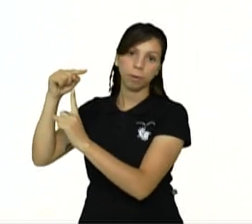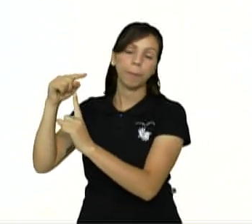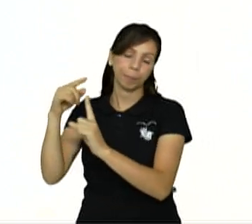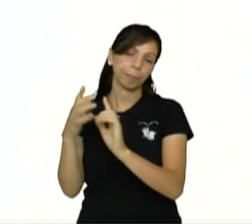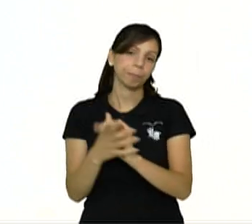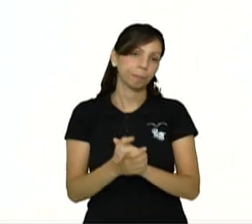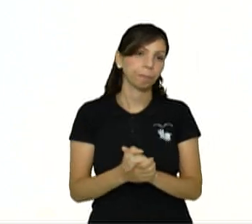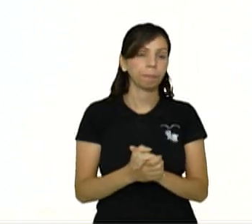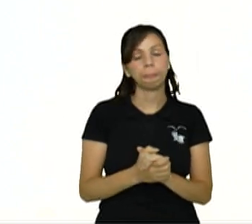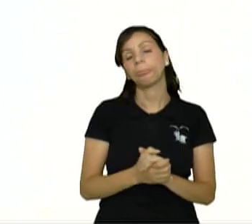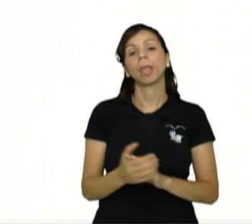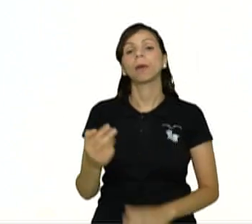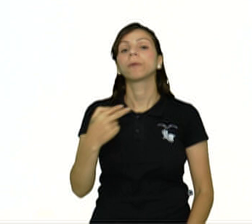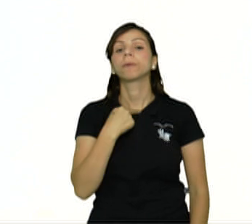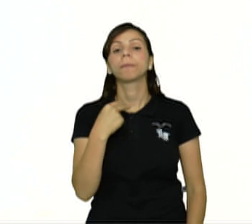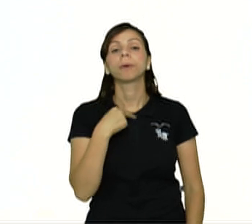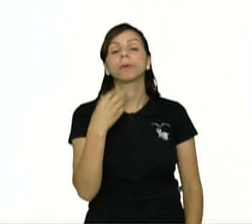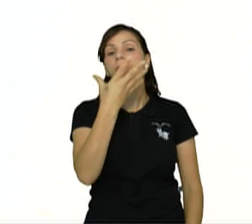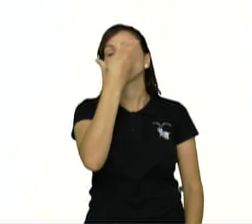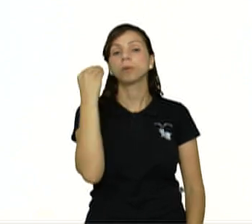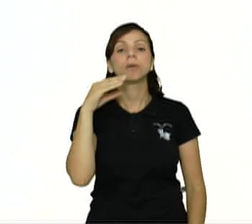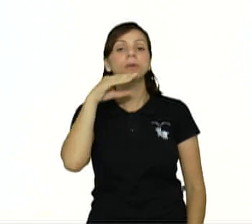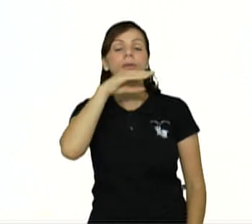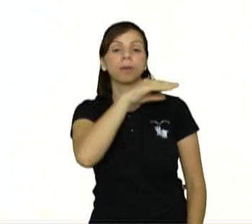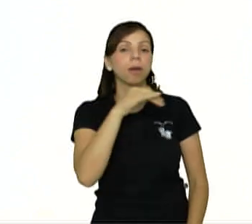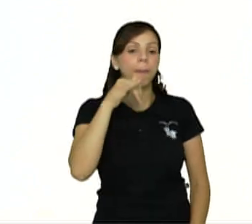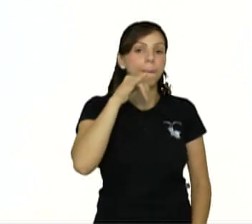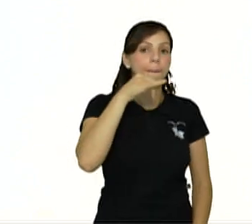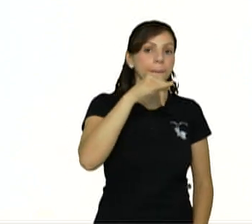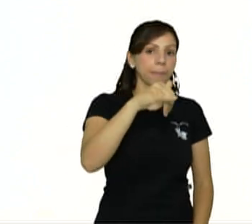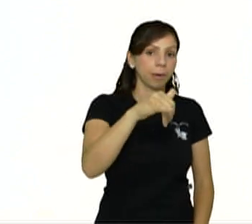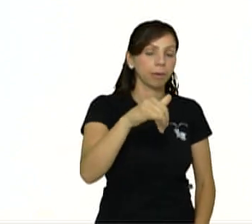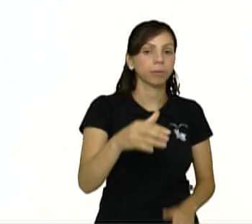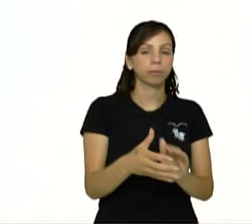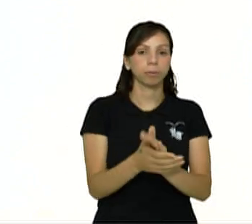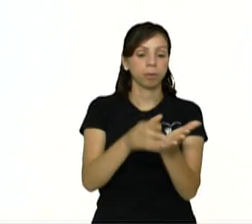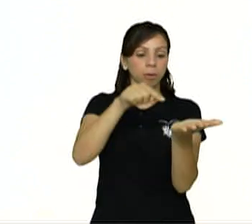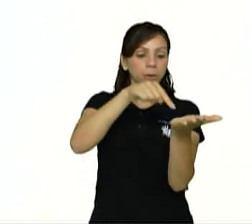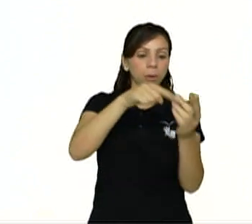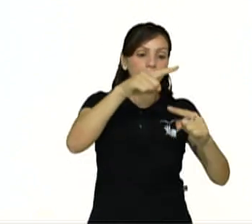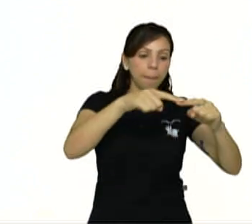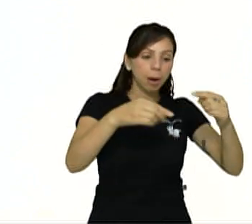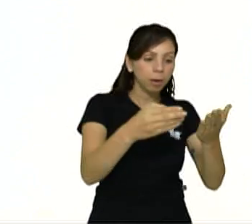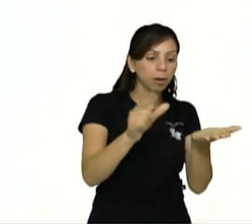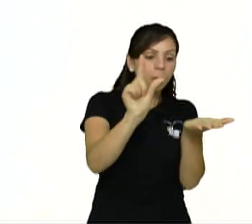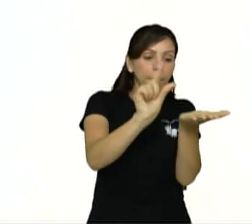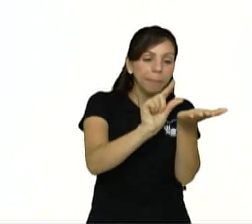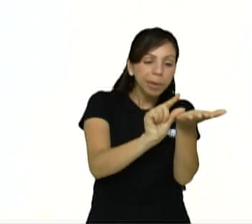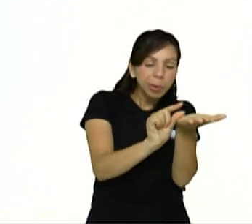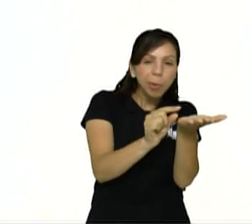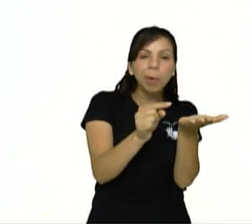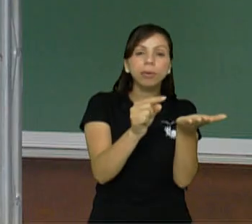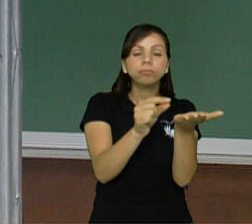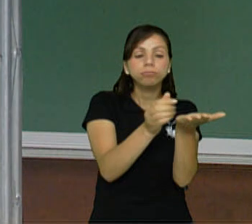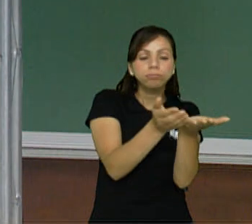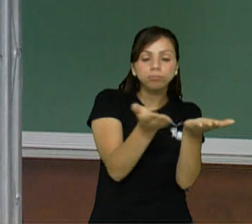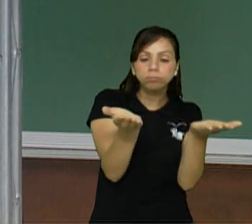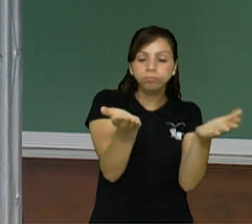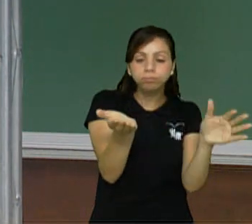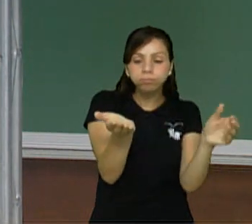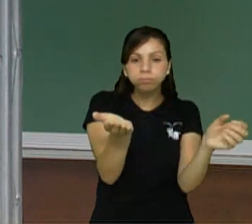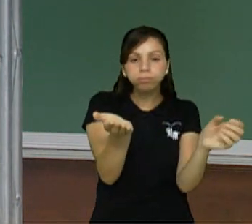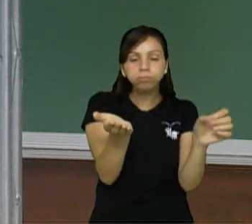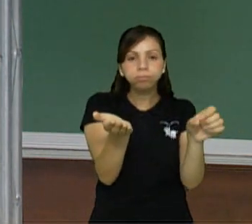temperatura. Não pode esquecer, calor é uma energia que flui de um corpo de maior para o de menor temperatura.